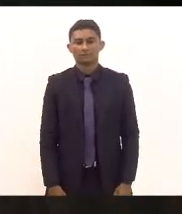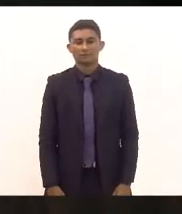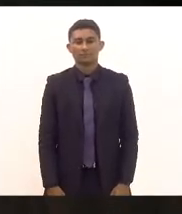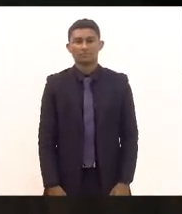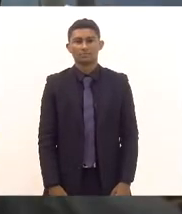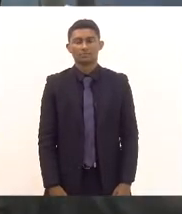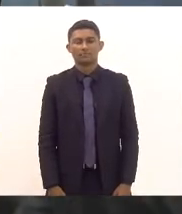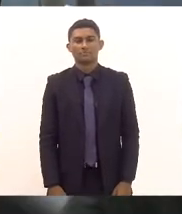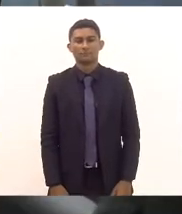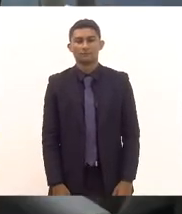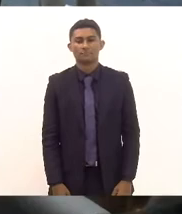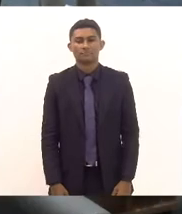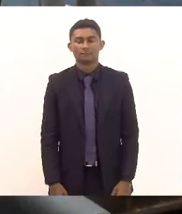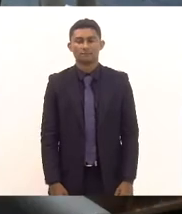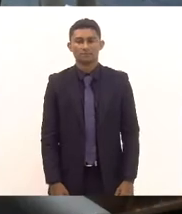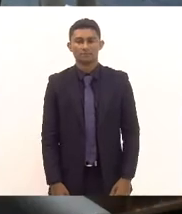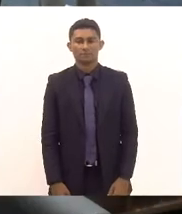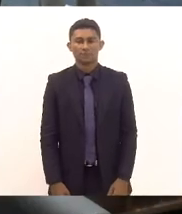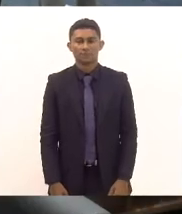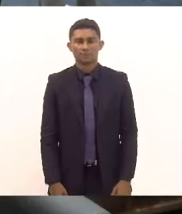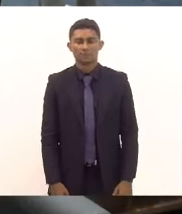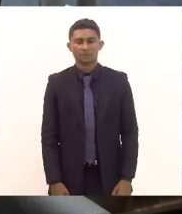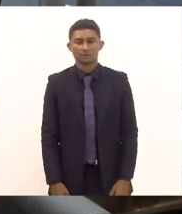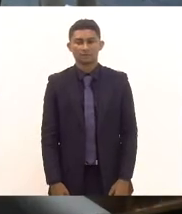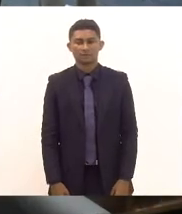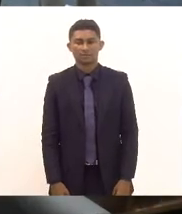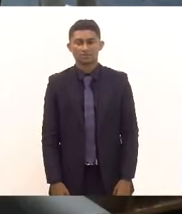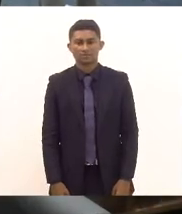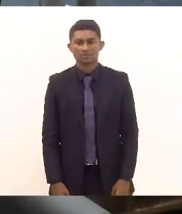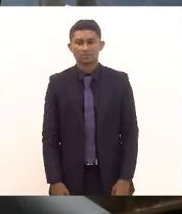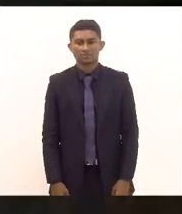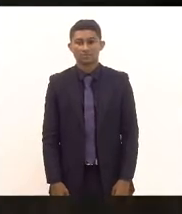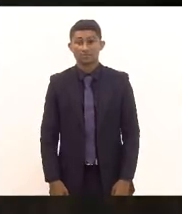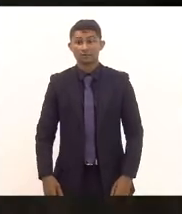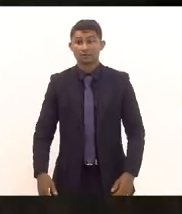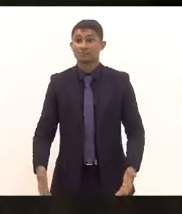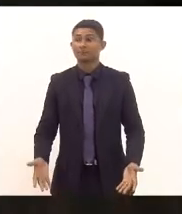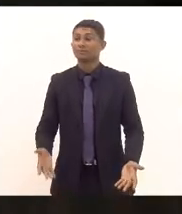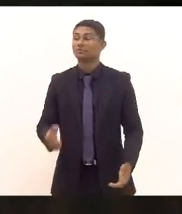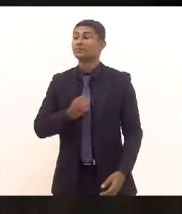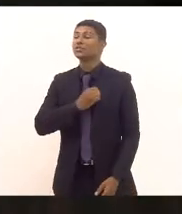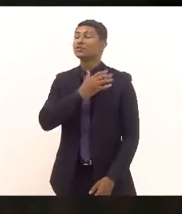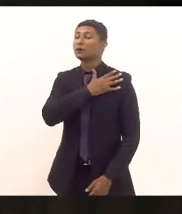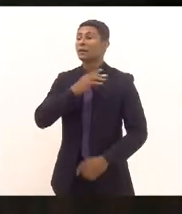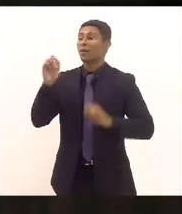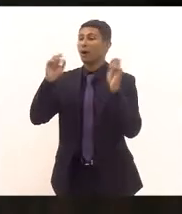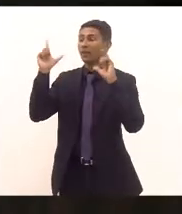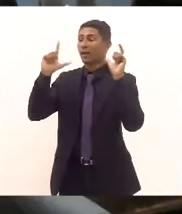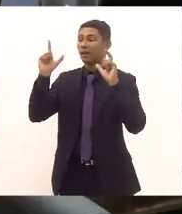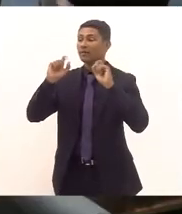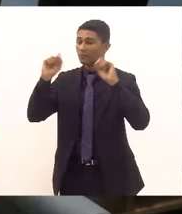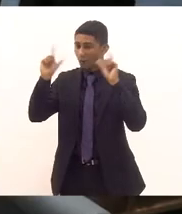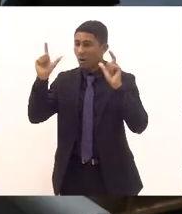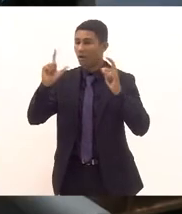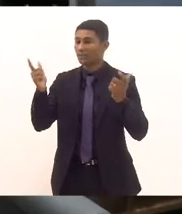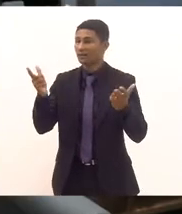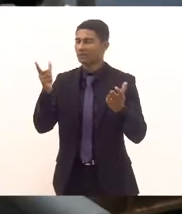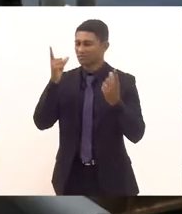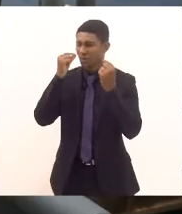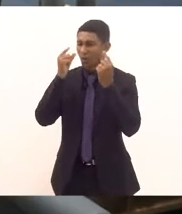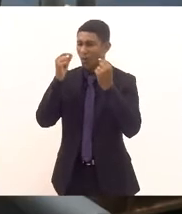E aí a corda Subtenente Acorda rapaz